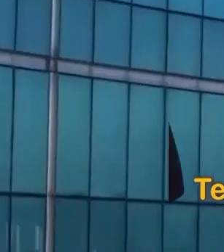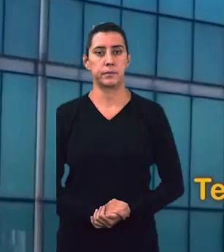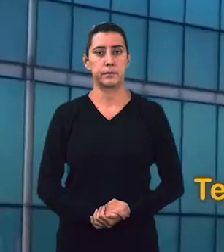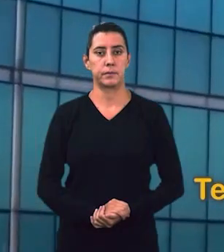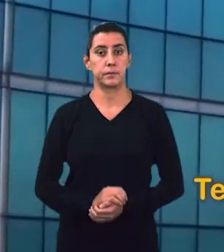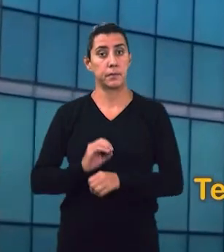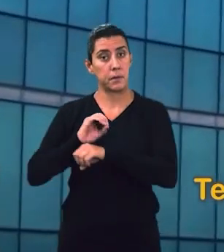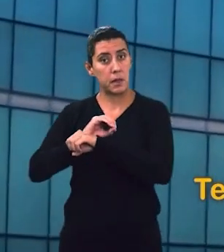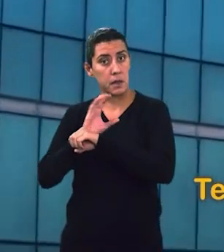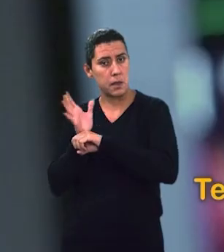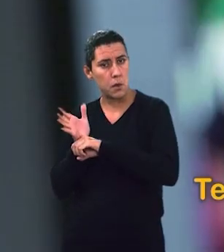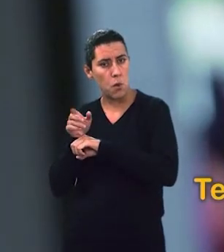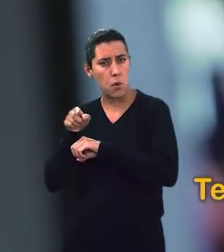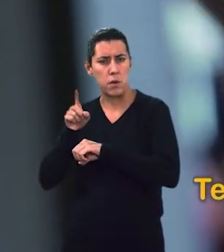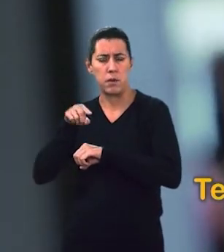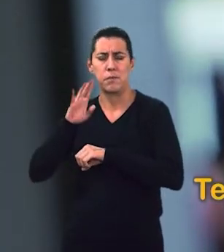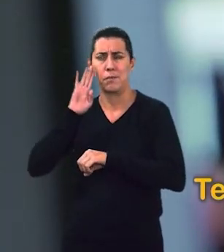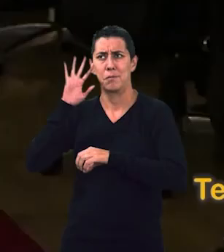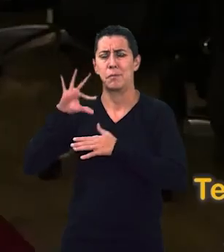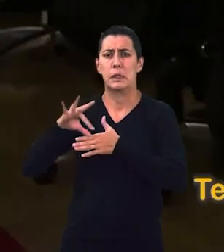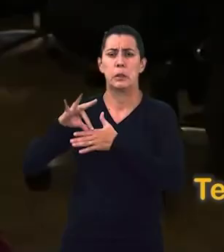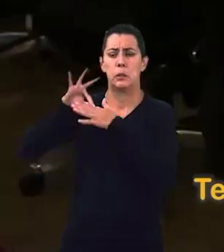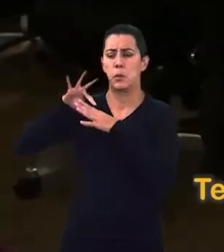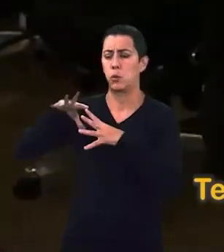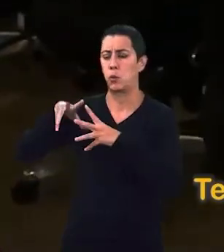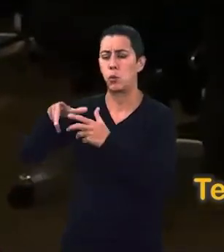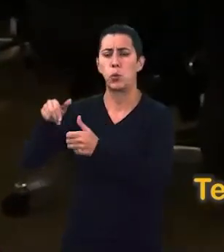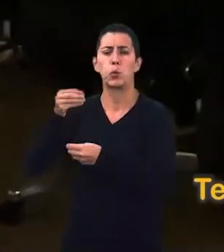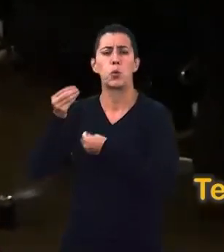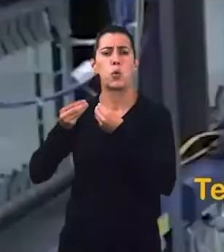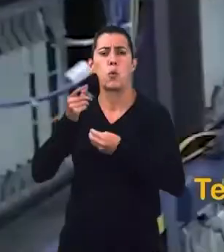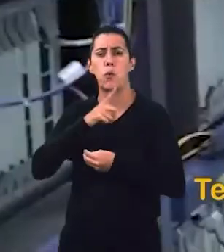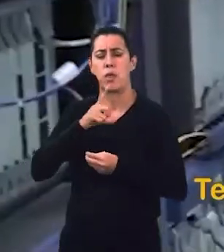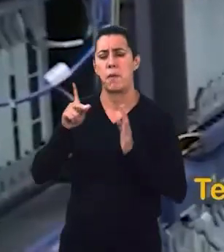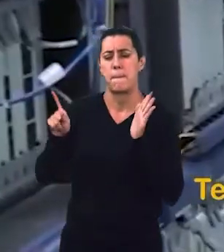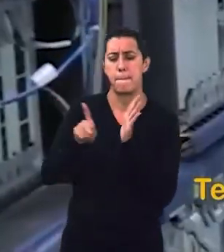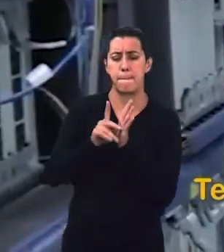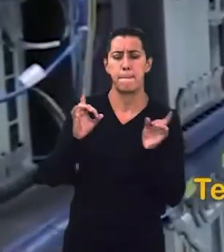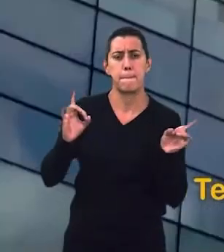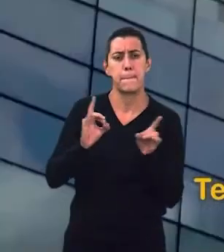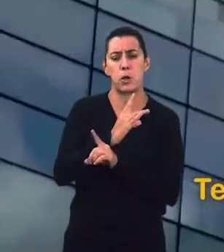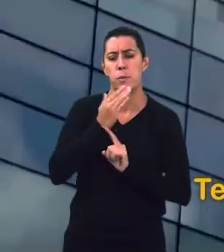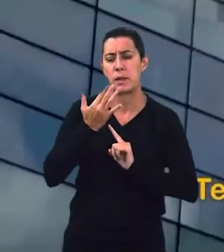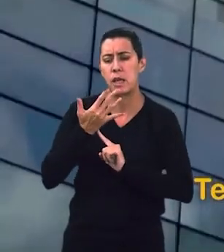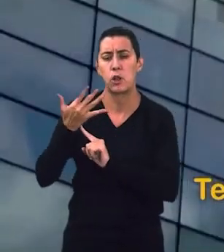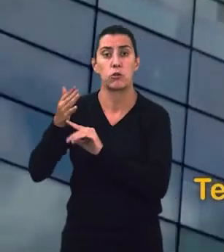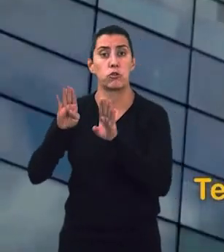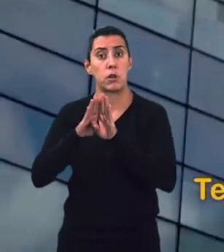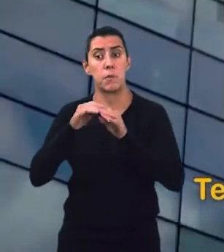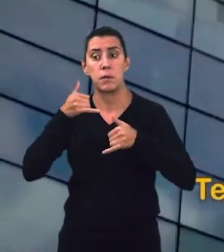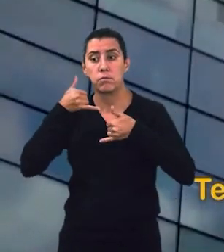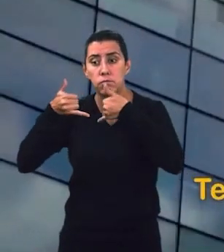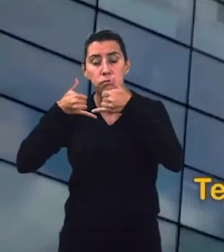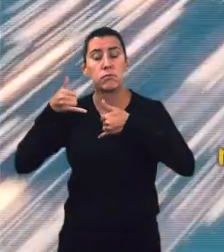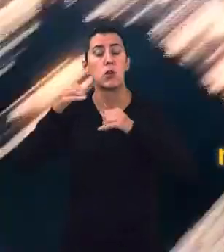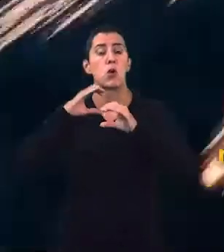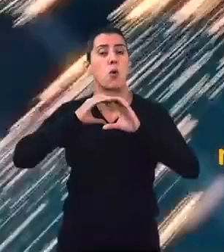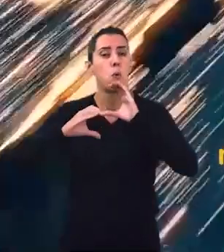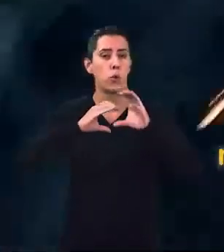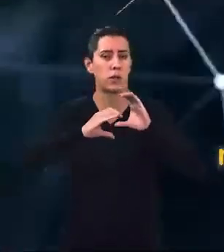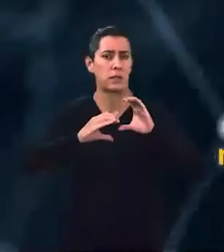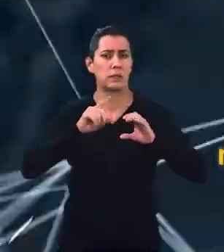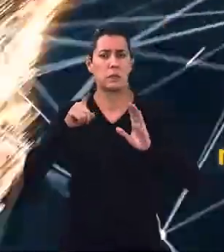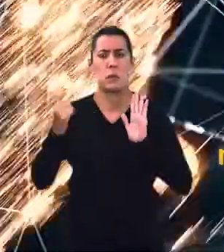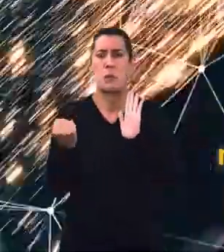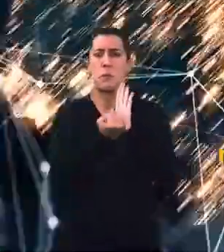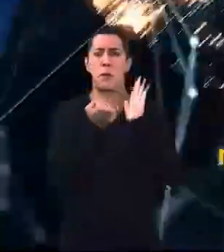A Huawei, líder global em soluções de tecnologia da informação e comunicação e uma das 100 marcas mais valiosas do mundo, faz